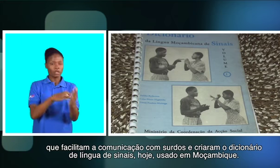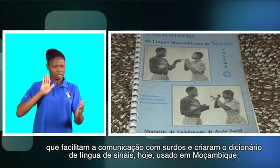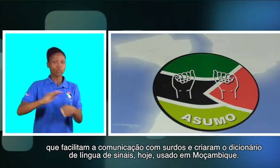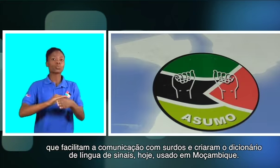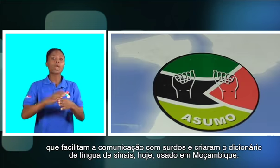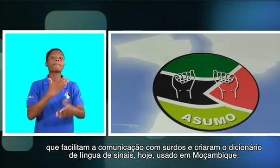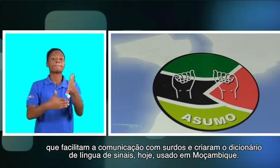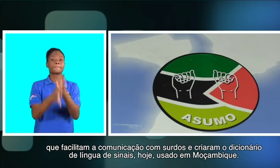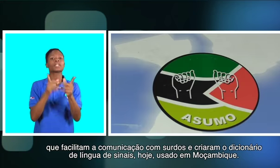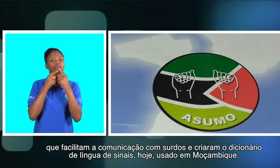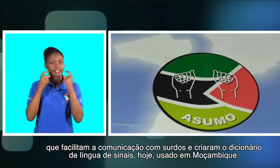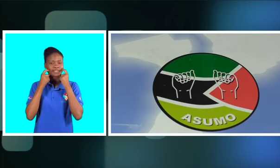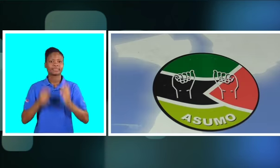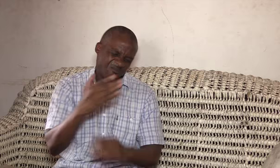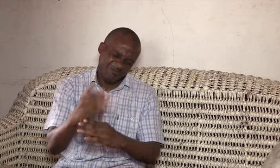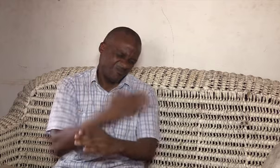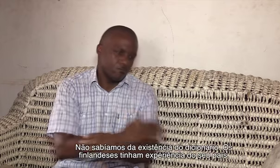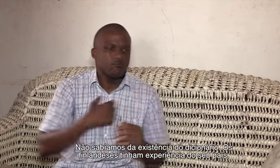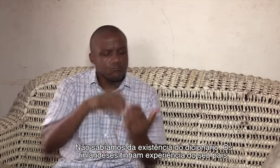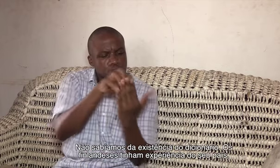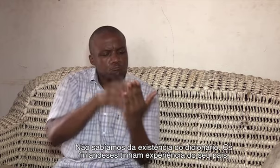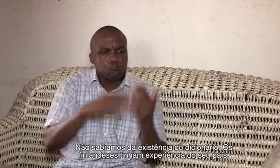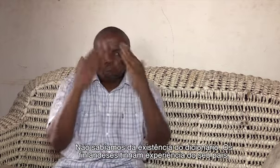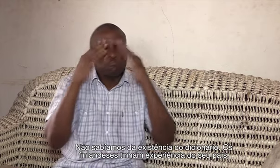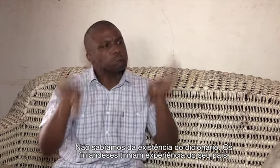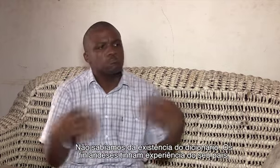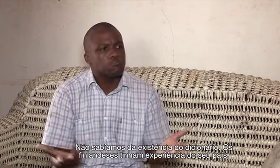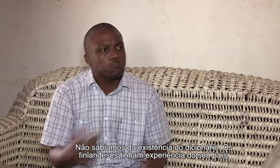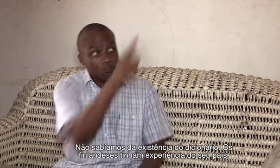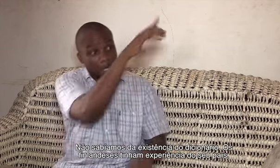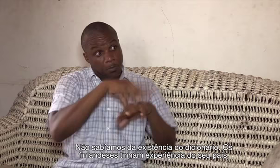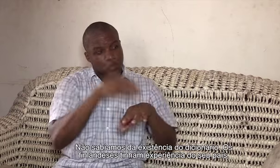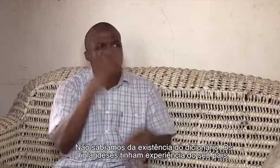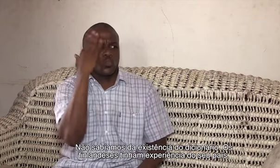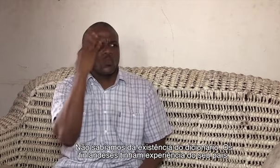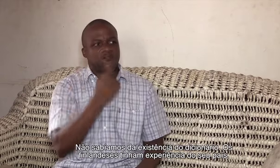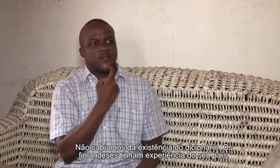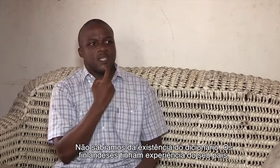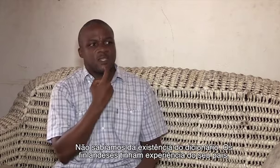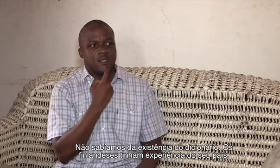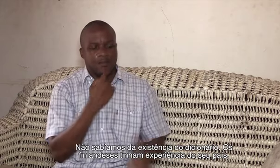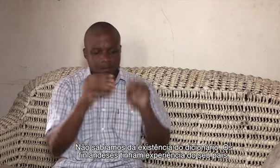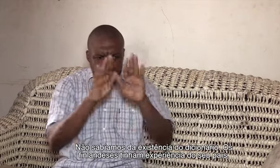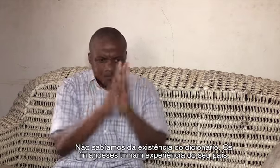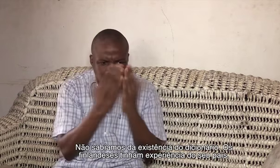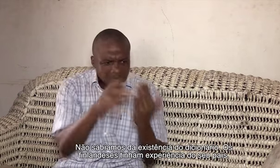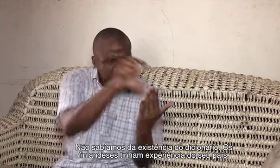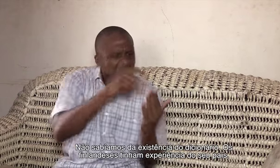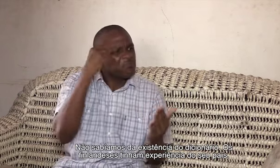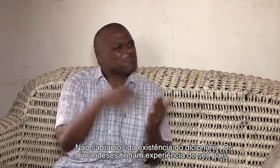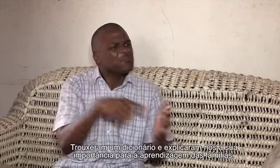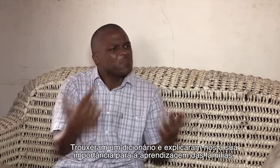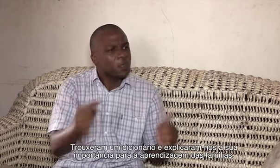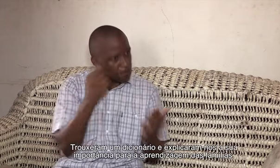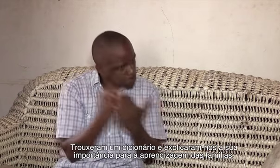dicionário de língua de sinais, hoje usado em Moçambique. Não sabíamos da existência de dicionário. Os finlandeses tinham a experiência do